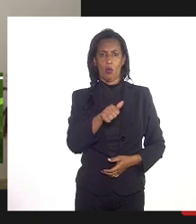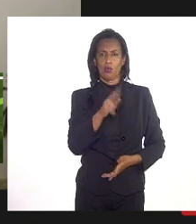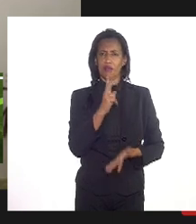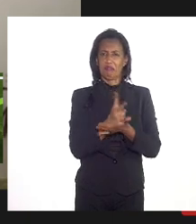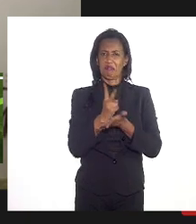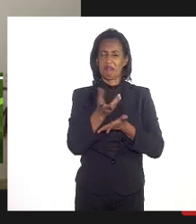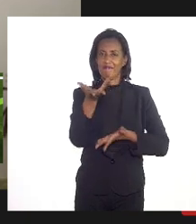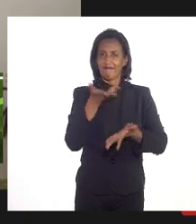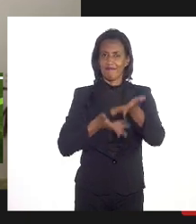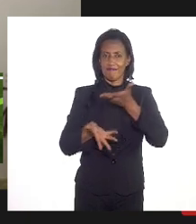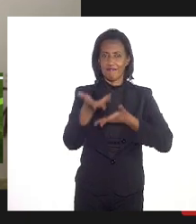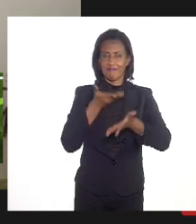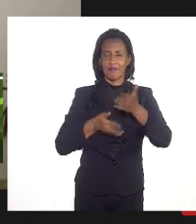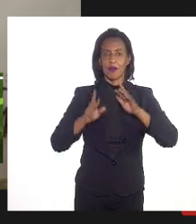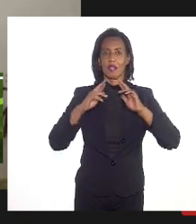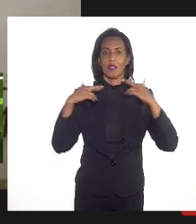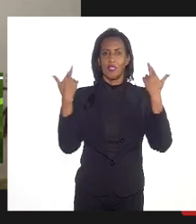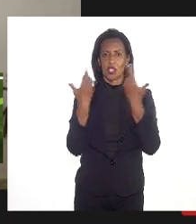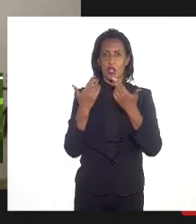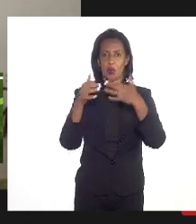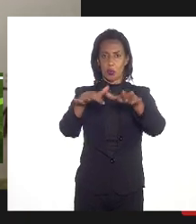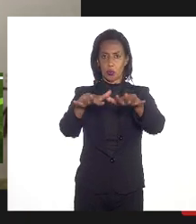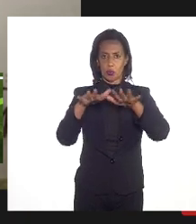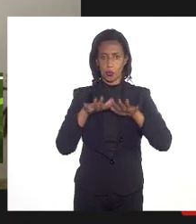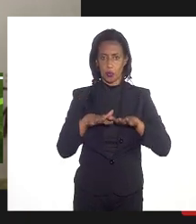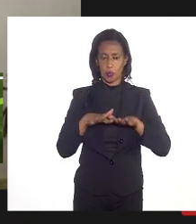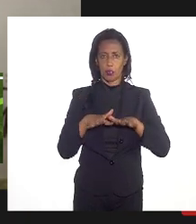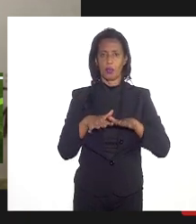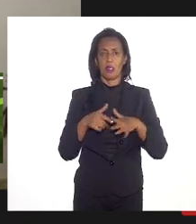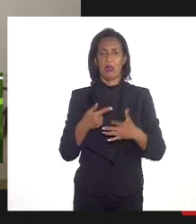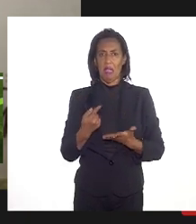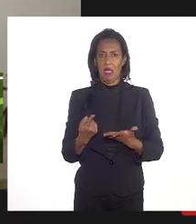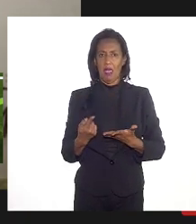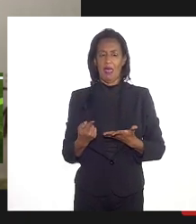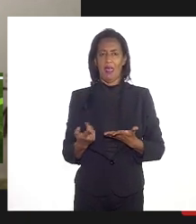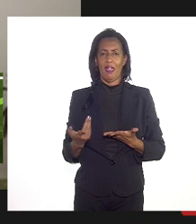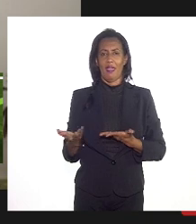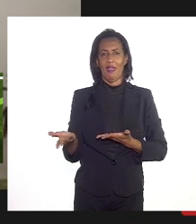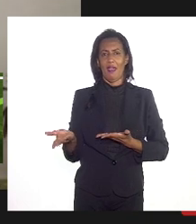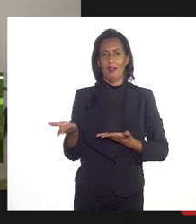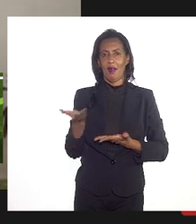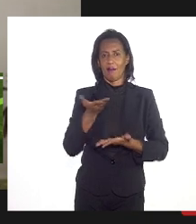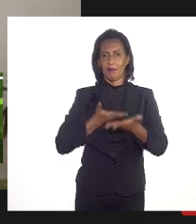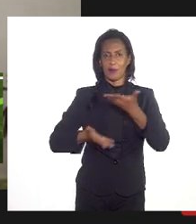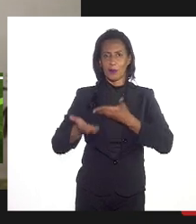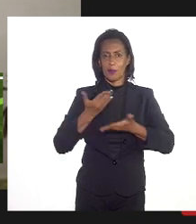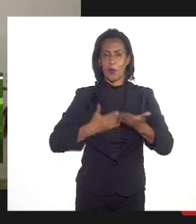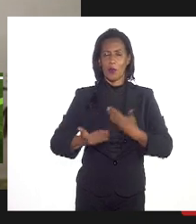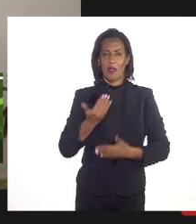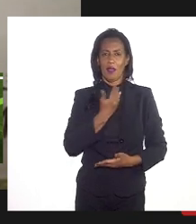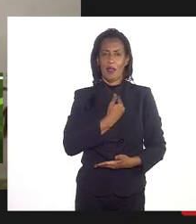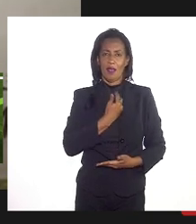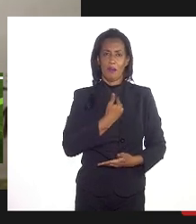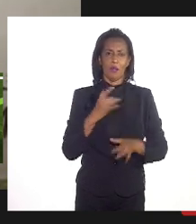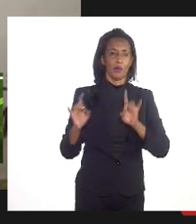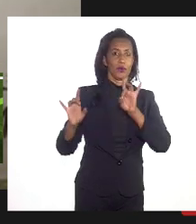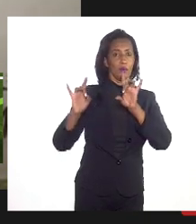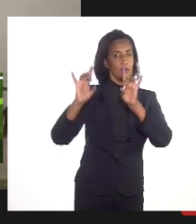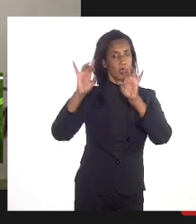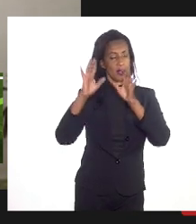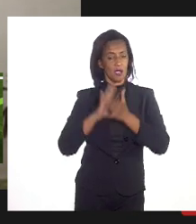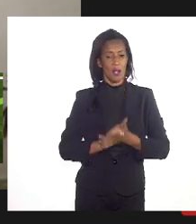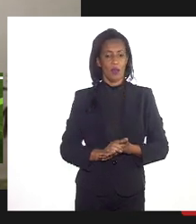das audiências públicas que nós convocamos, é um parceiro de primeira hora, em especial no que